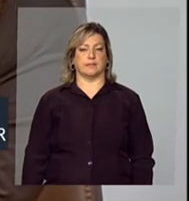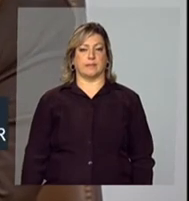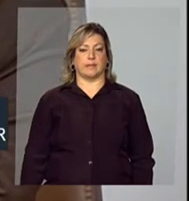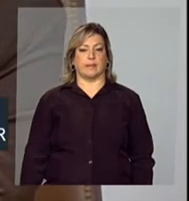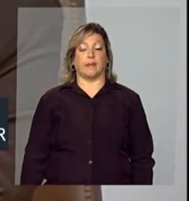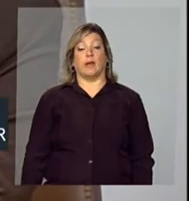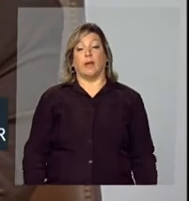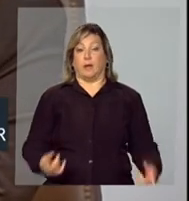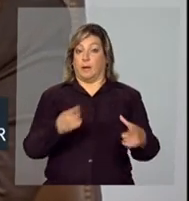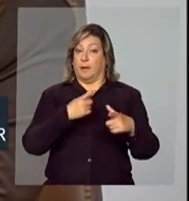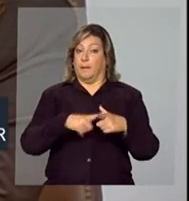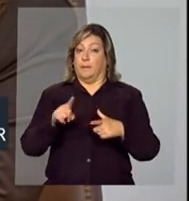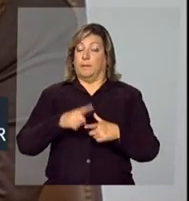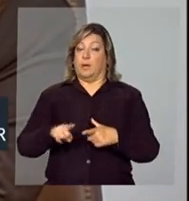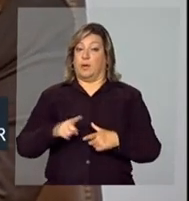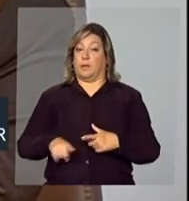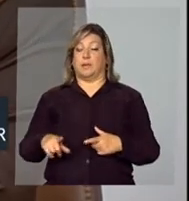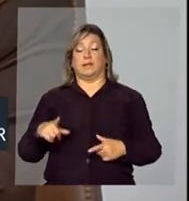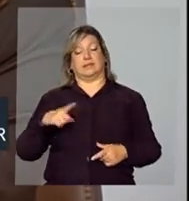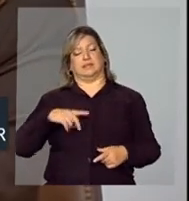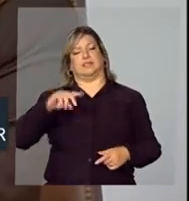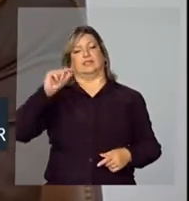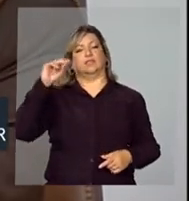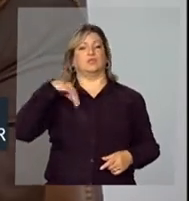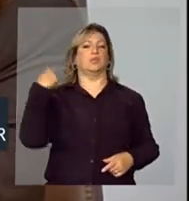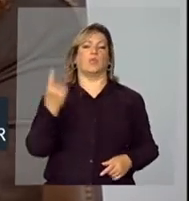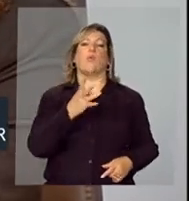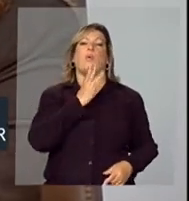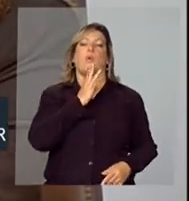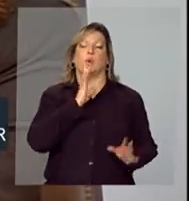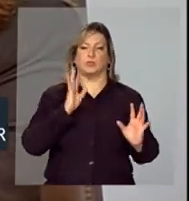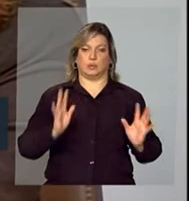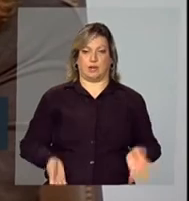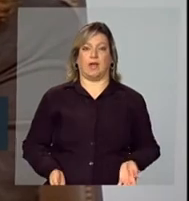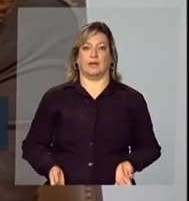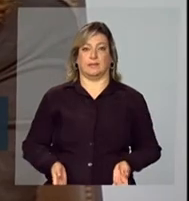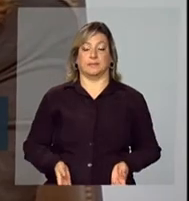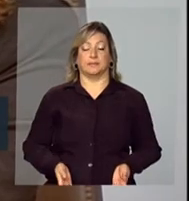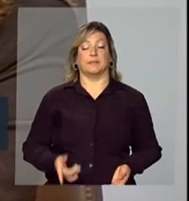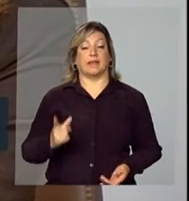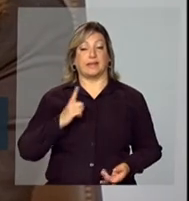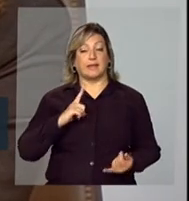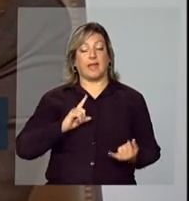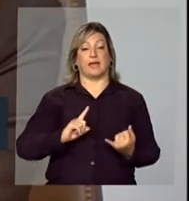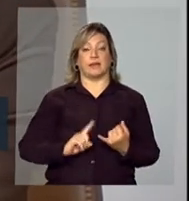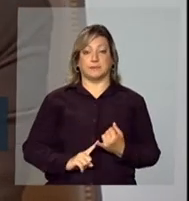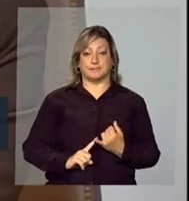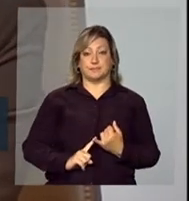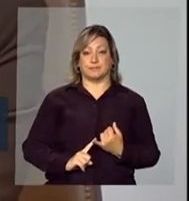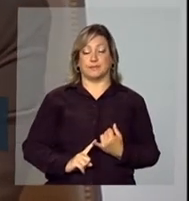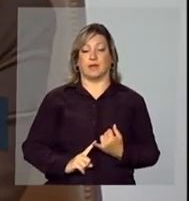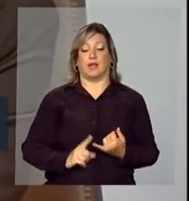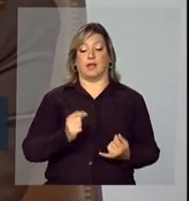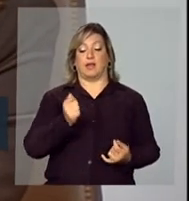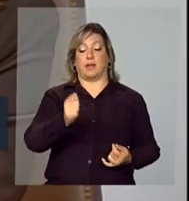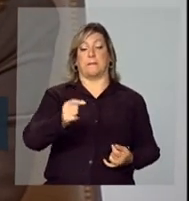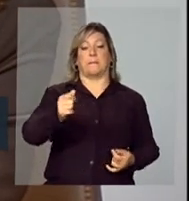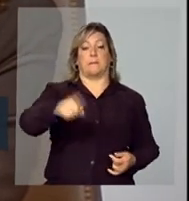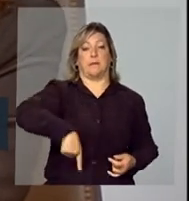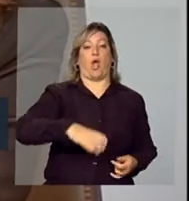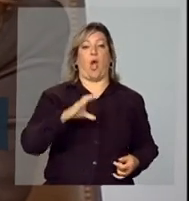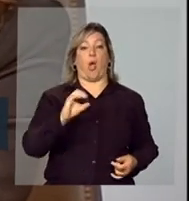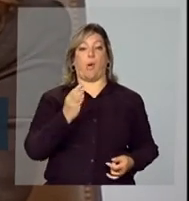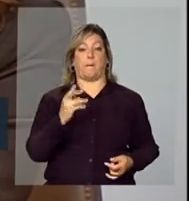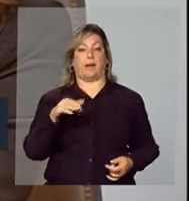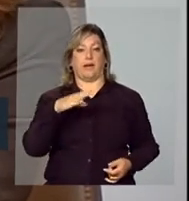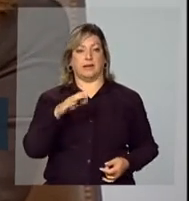e os problemas é são velhos conhecidos não é nós temos aqui cobrança sempre